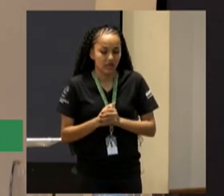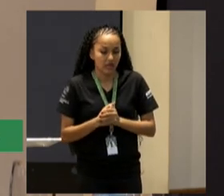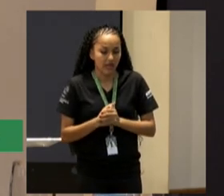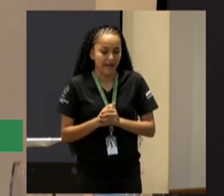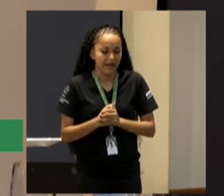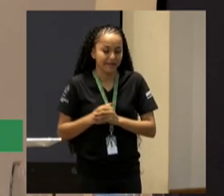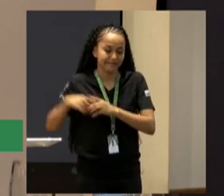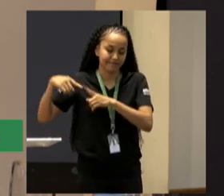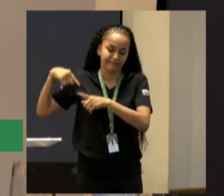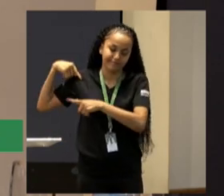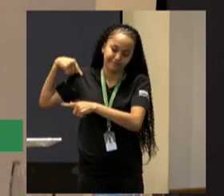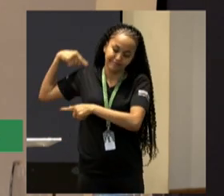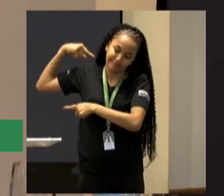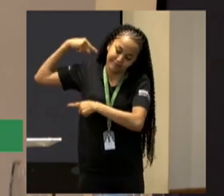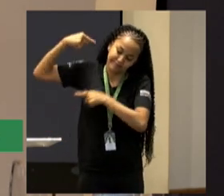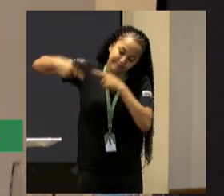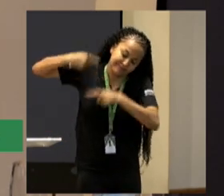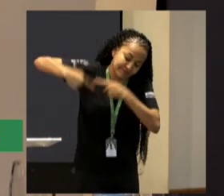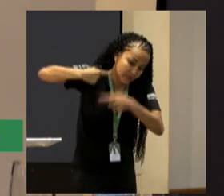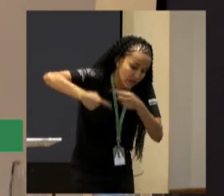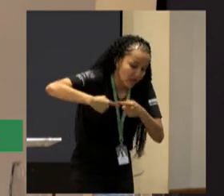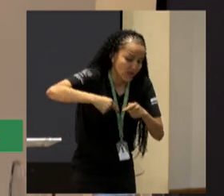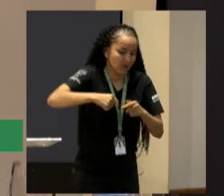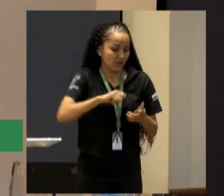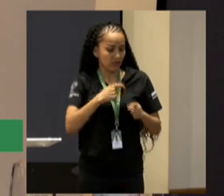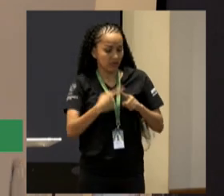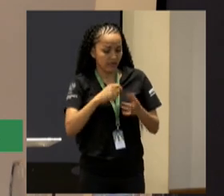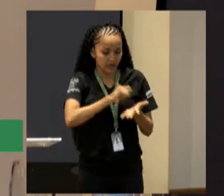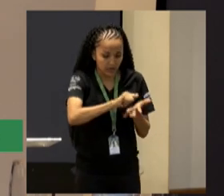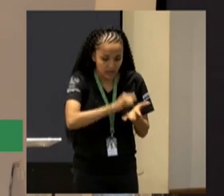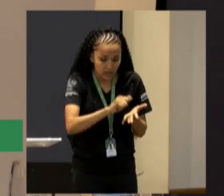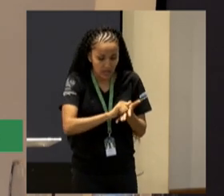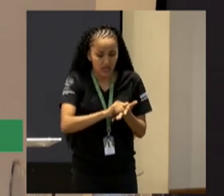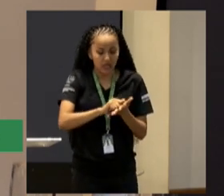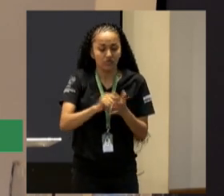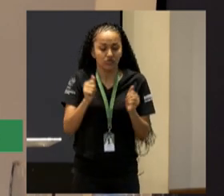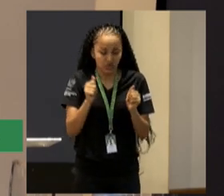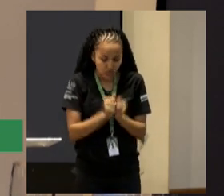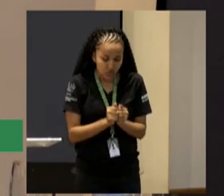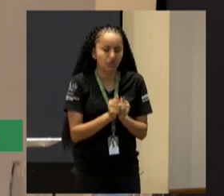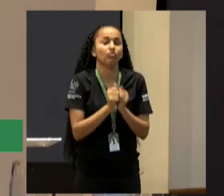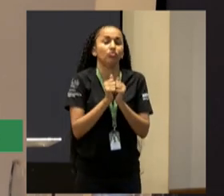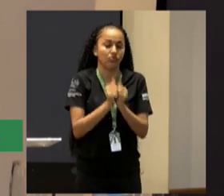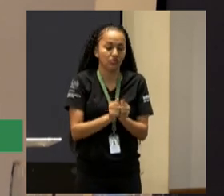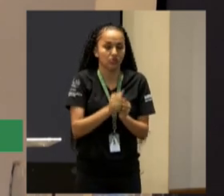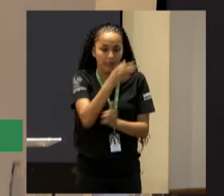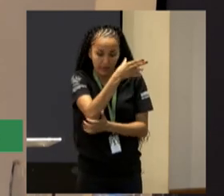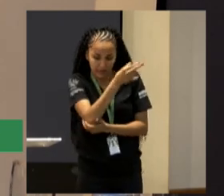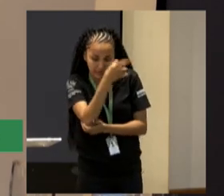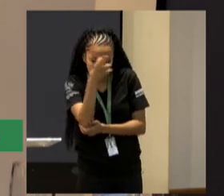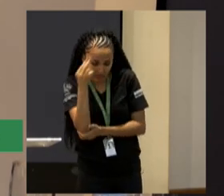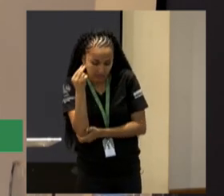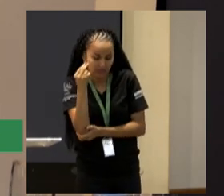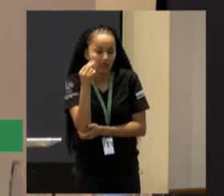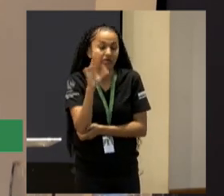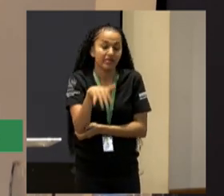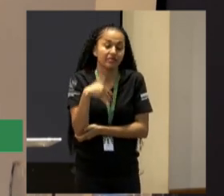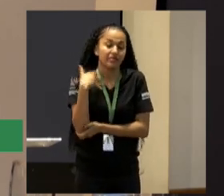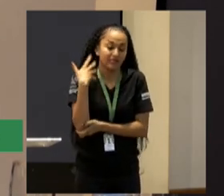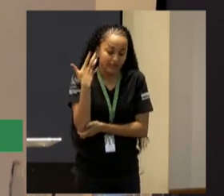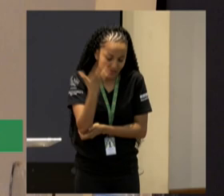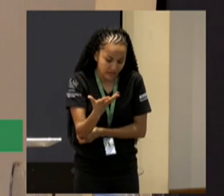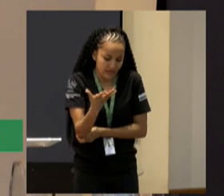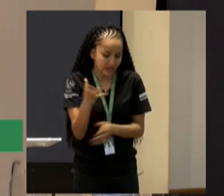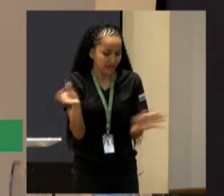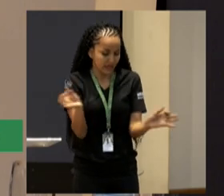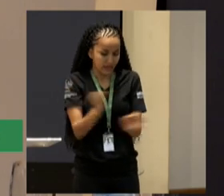uma longa trajetória, pois foi escrita na e com a rede municipal e finalizou